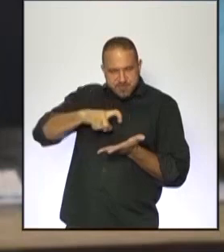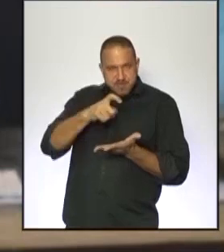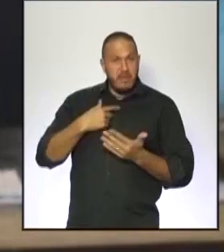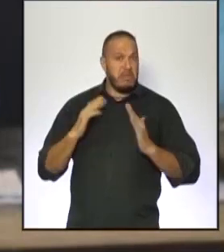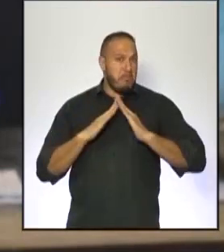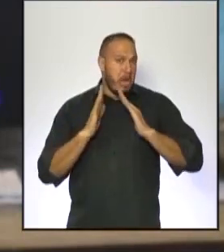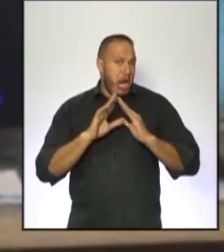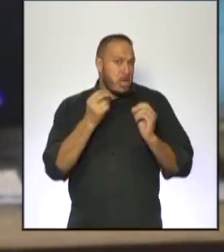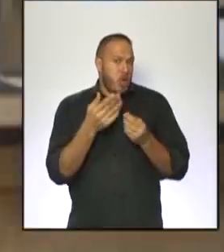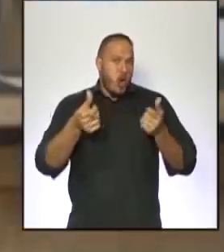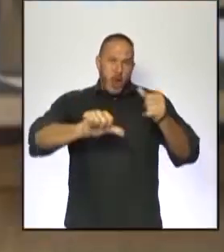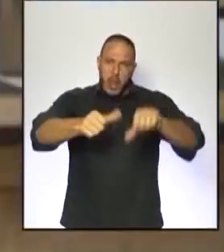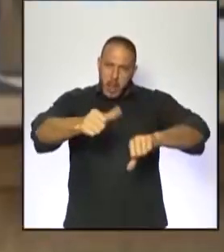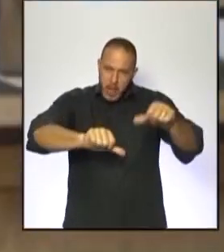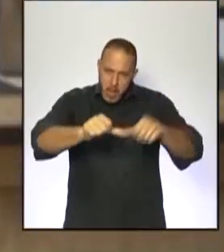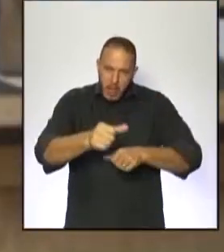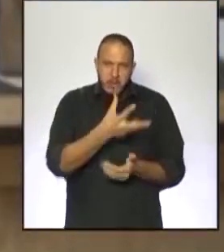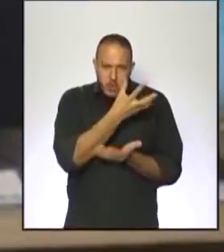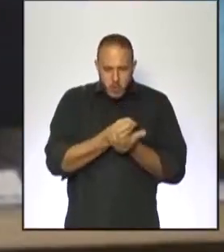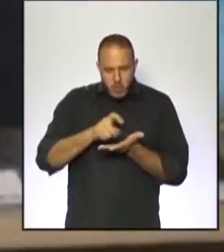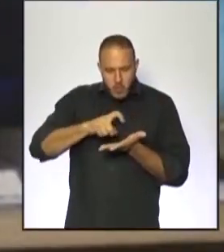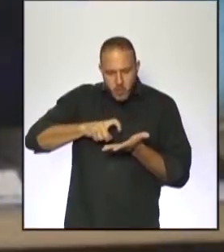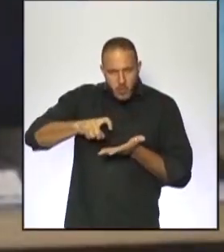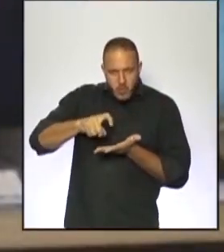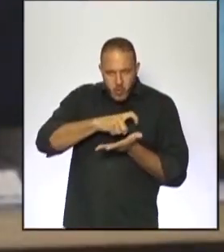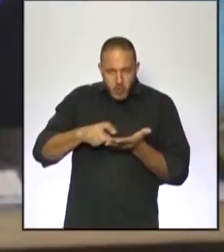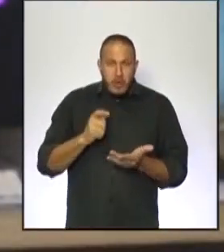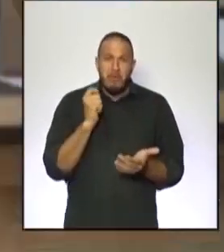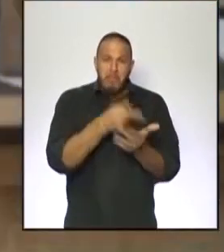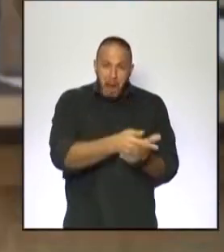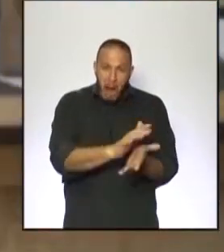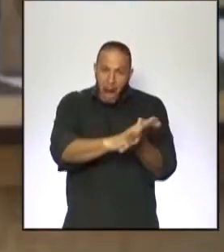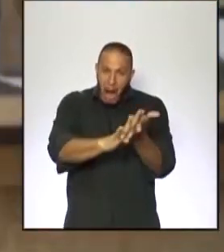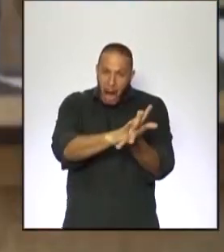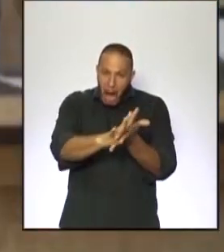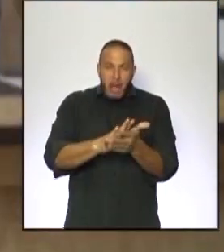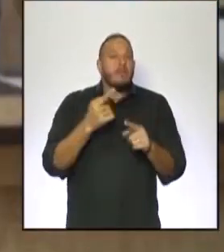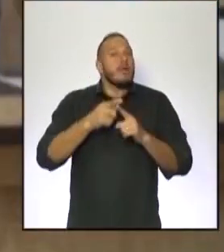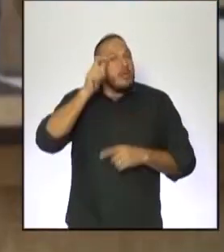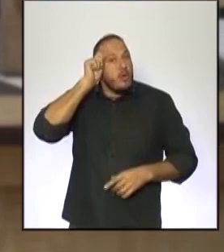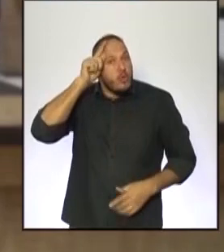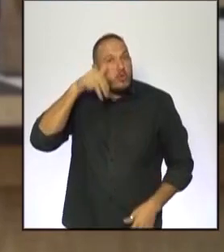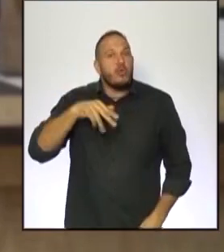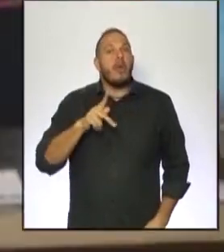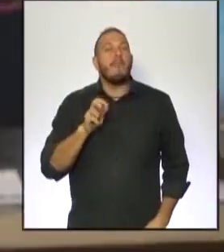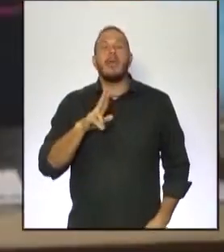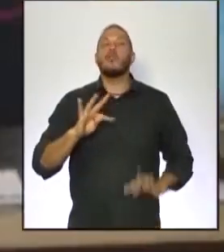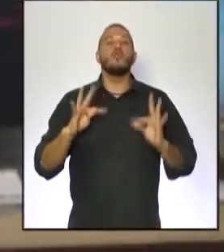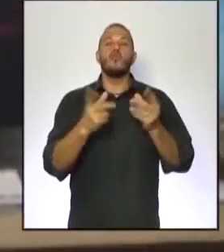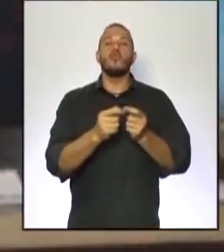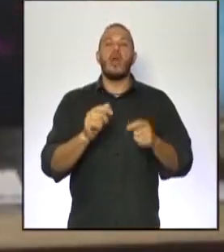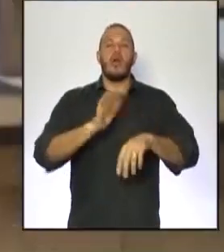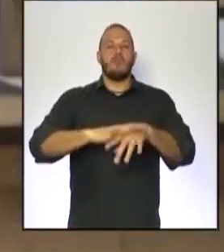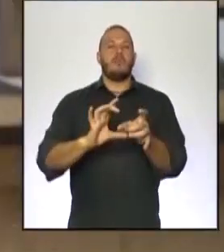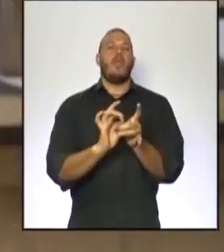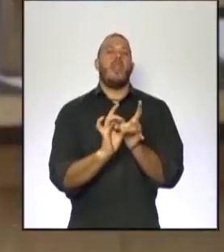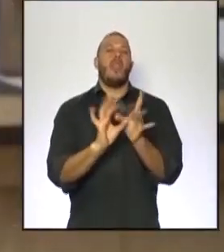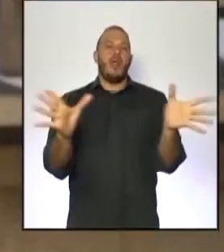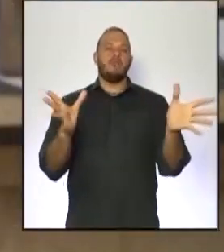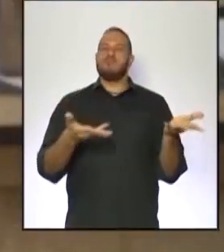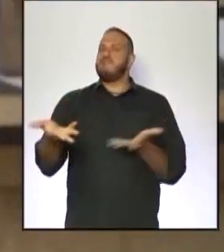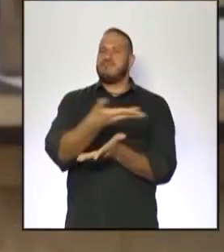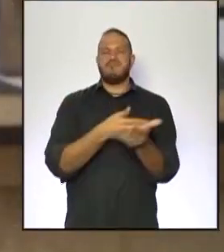num makerspace. E detalhe, sem pagar nada, porque na cultura maker tudo é open source, tudo